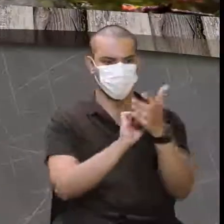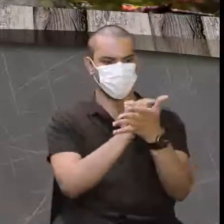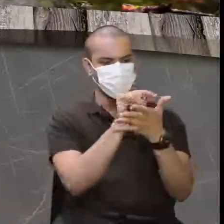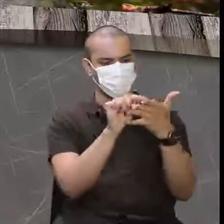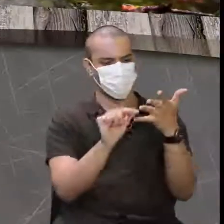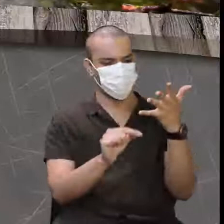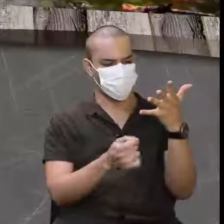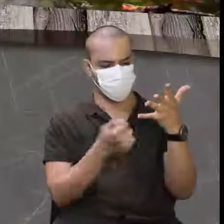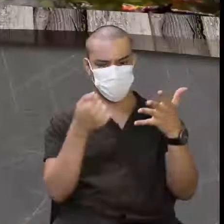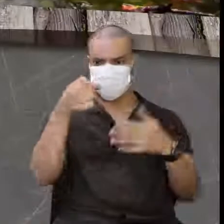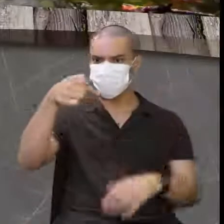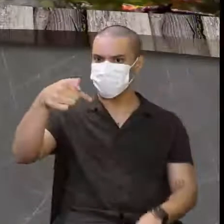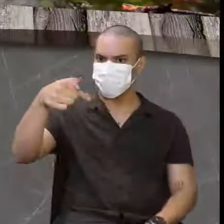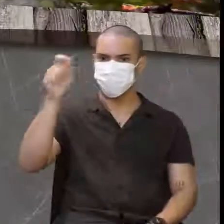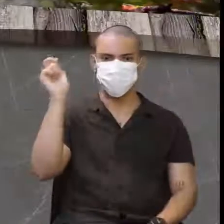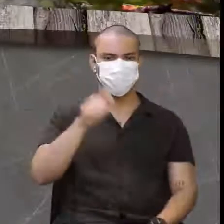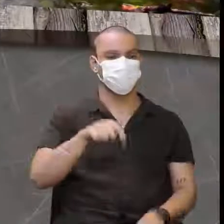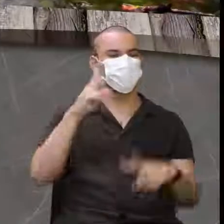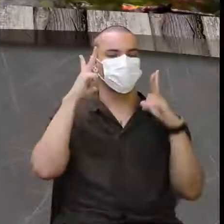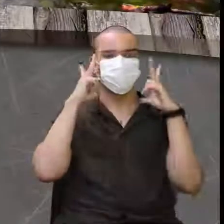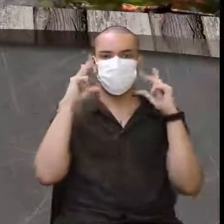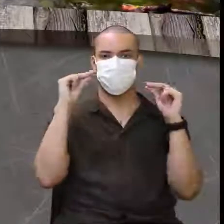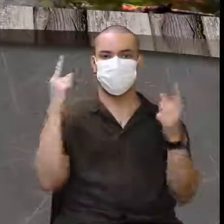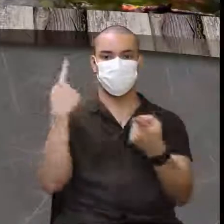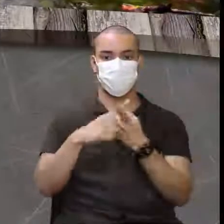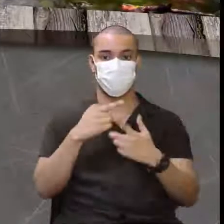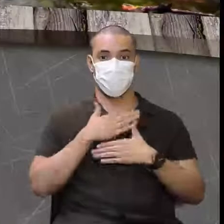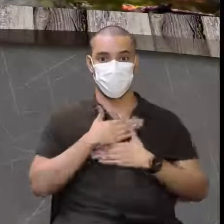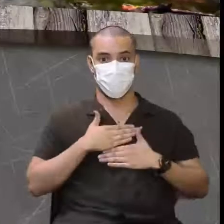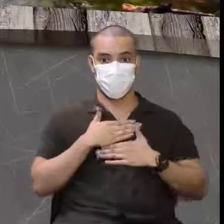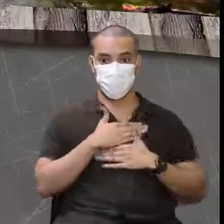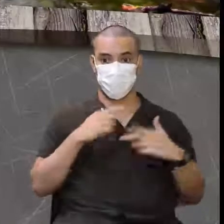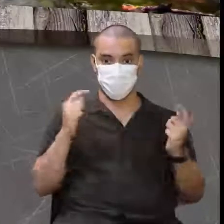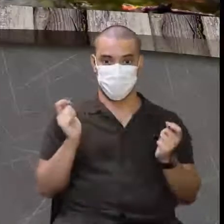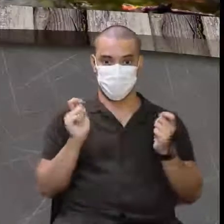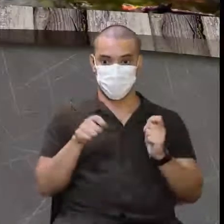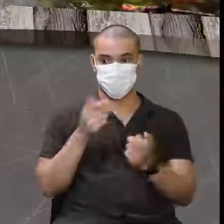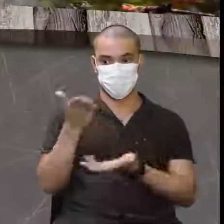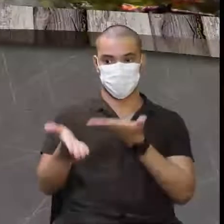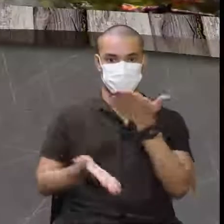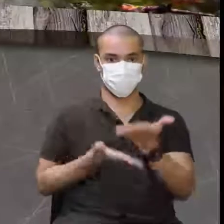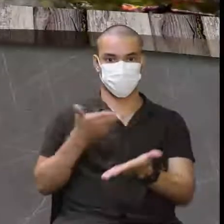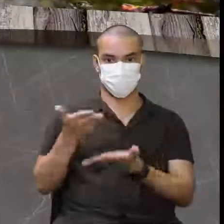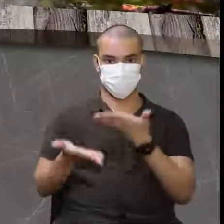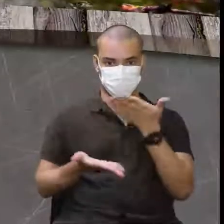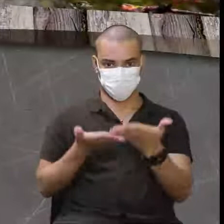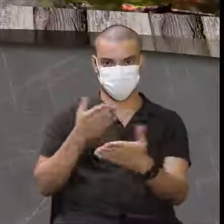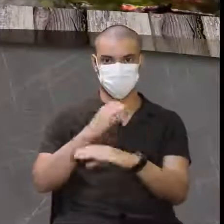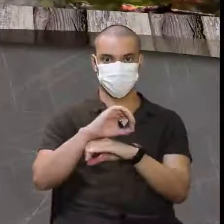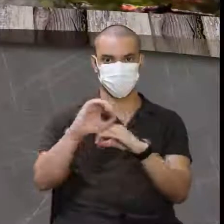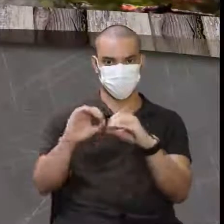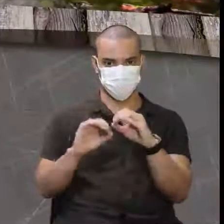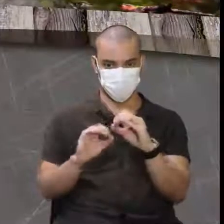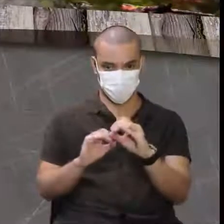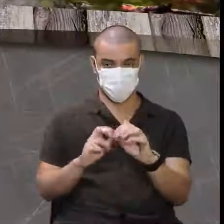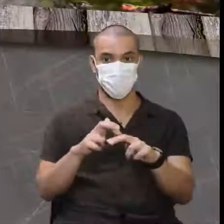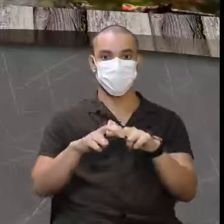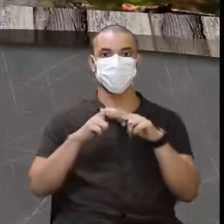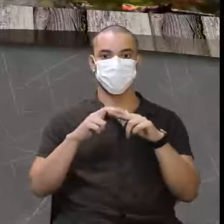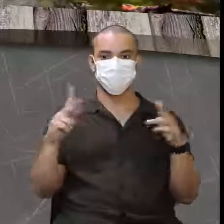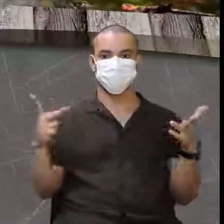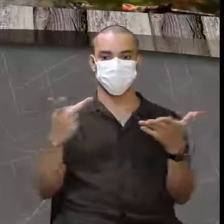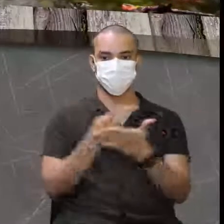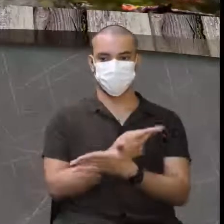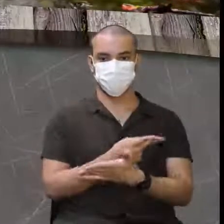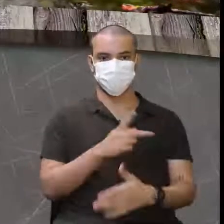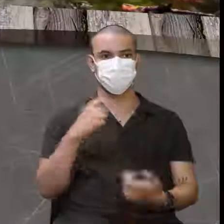opa, essas 7 eu consigo manipular tranquilamente, porque eu posso realizar processos de autofecundação, tá? E aí, para ocorrer